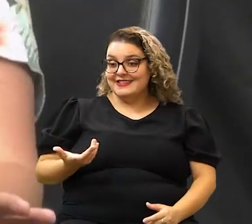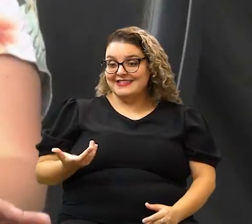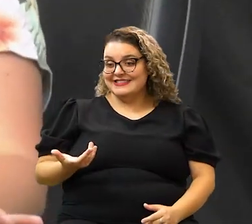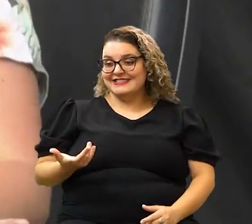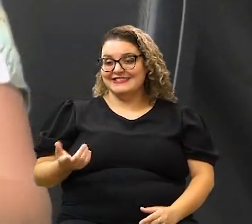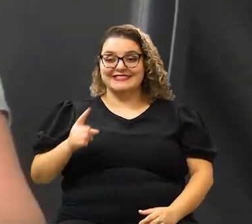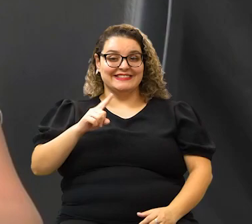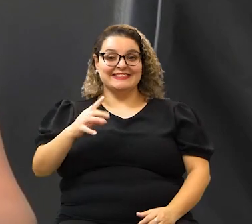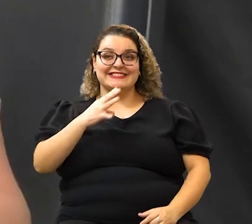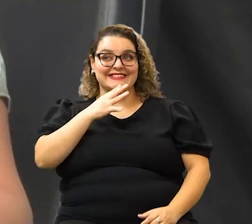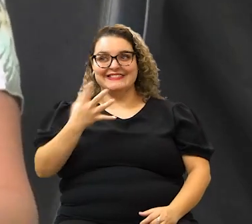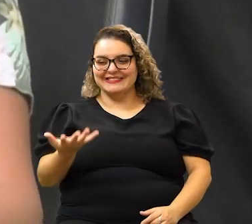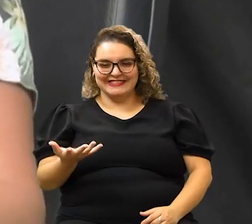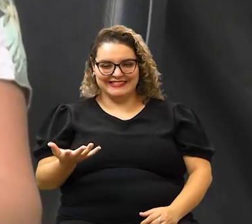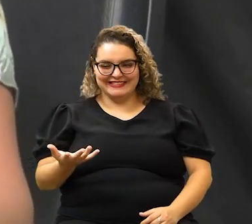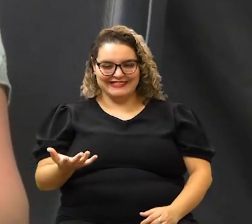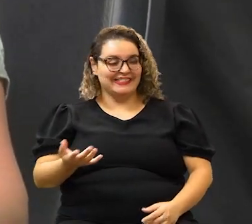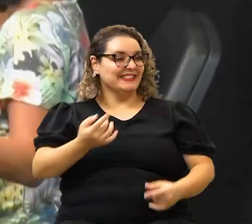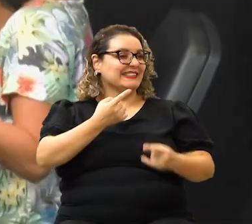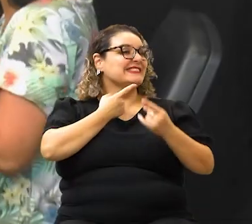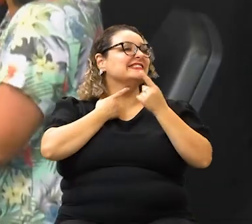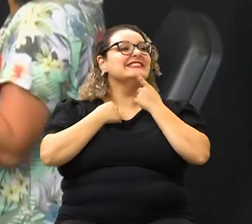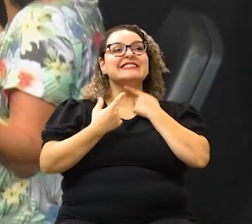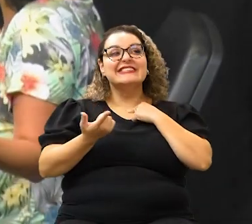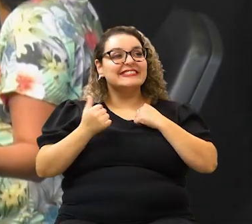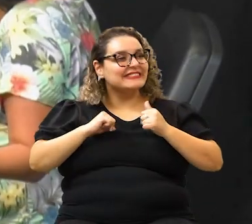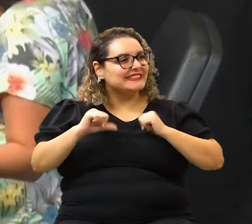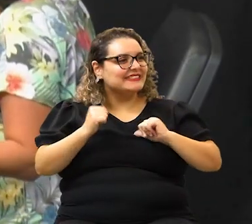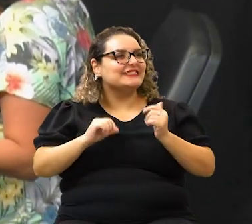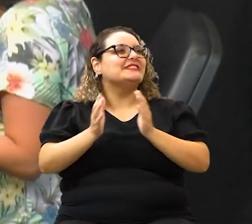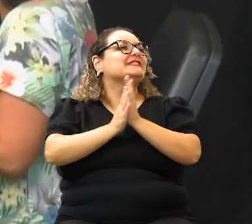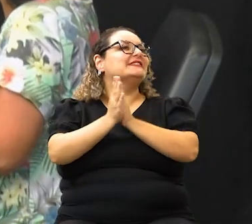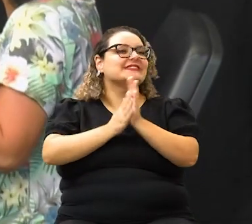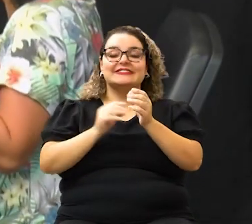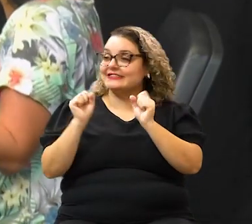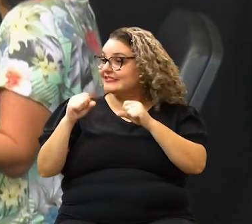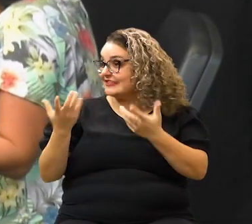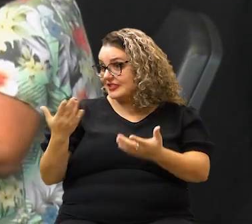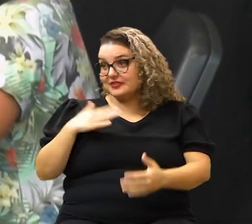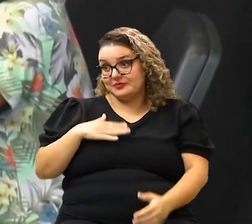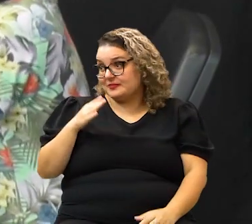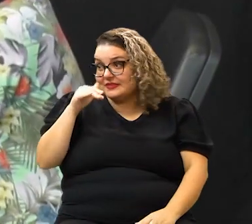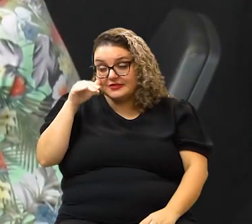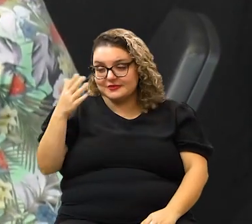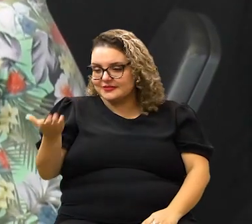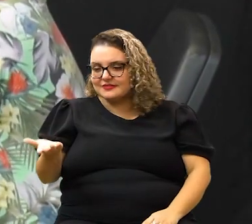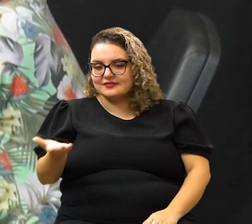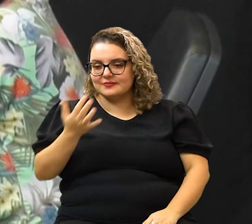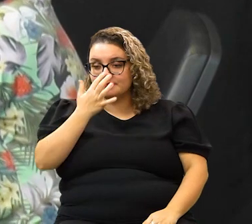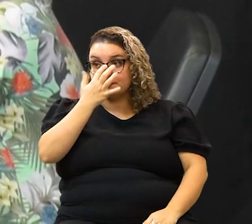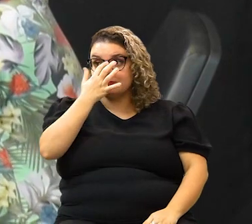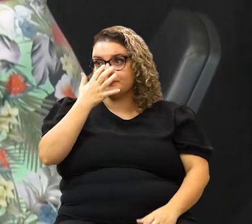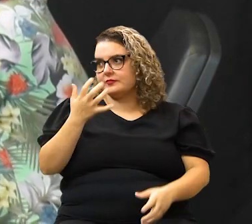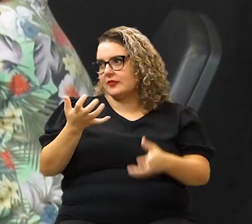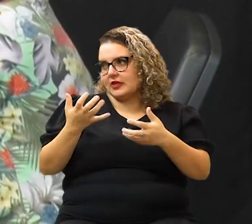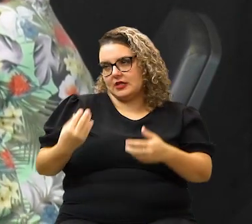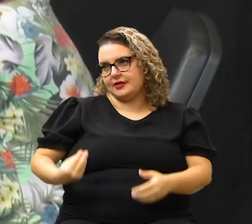Para os meus anseios, para os né? meus anseios, para as minhas curiosidades. Eu queria, né,